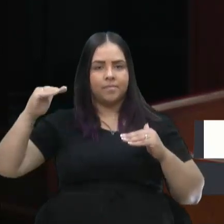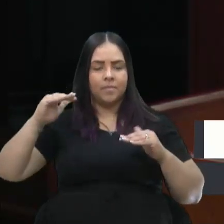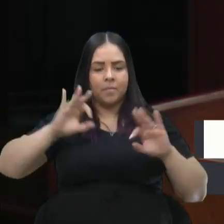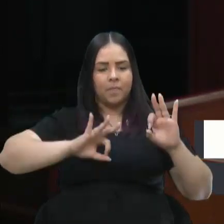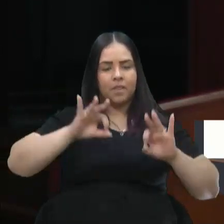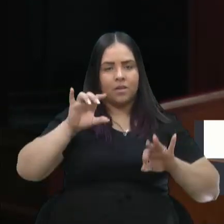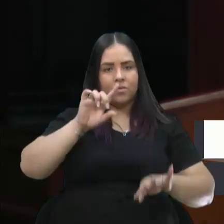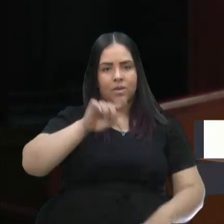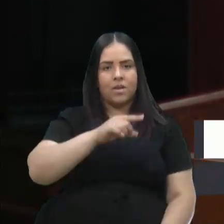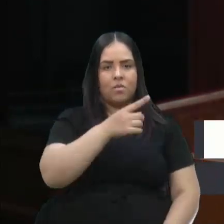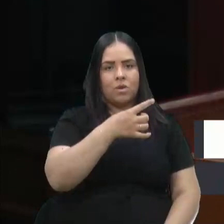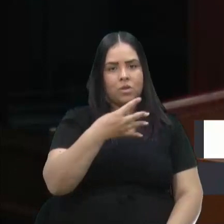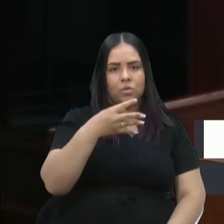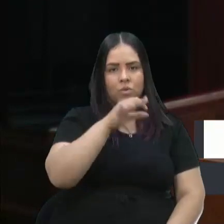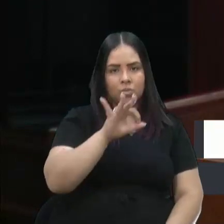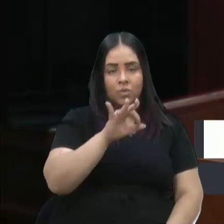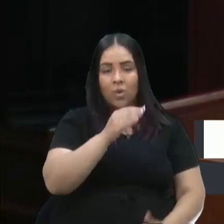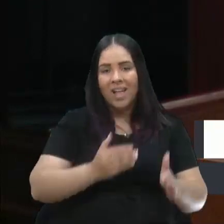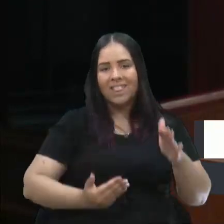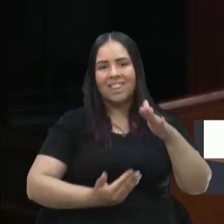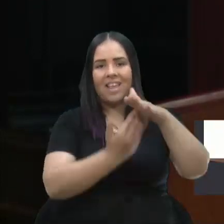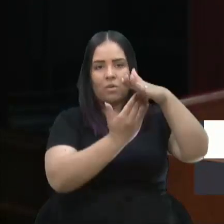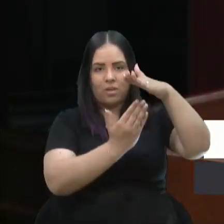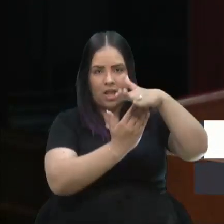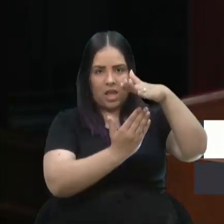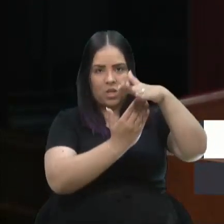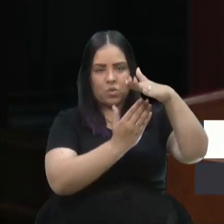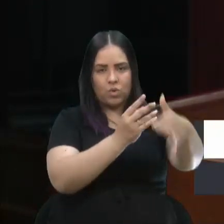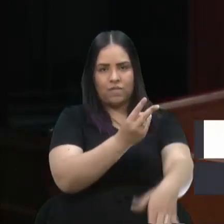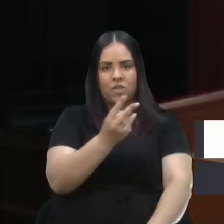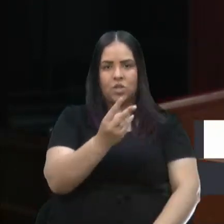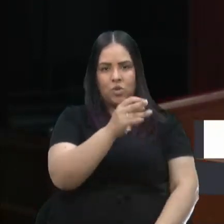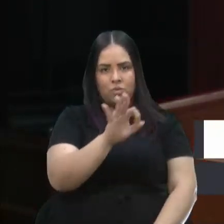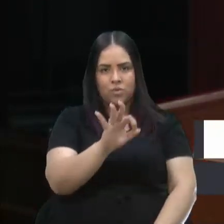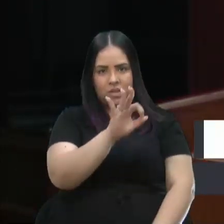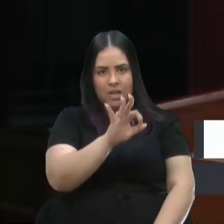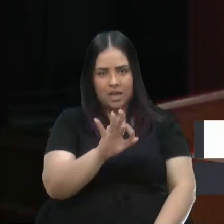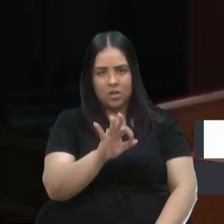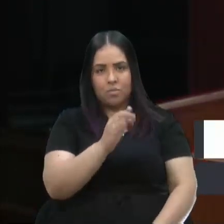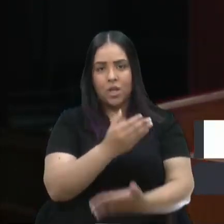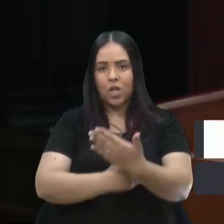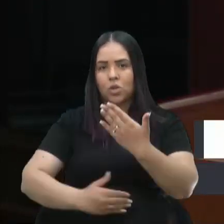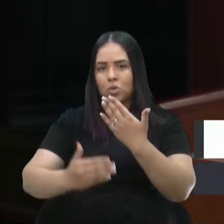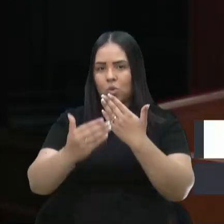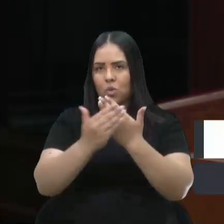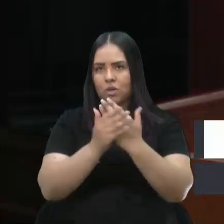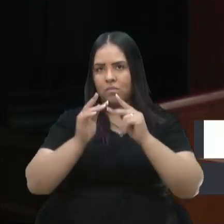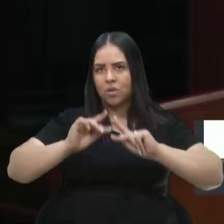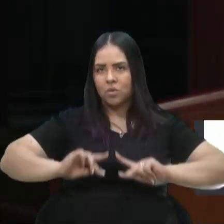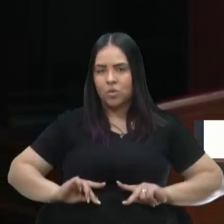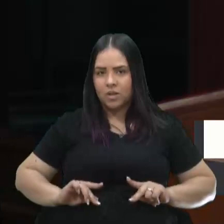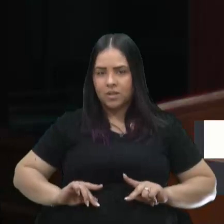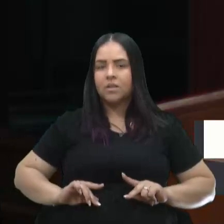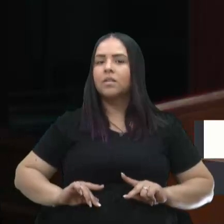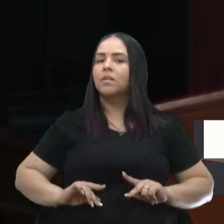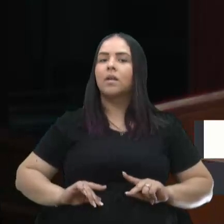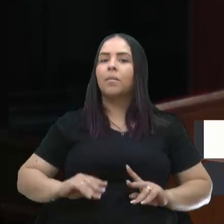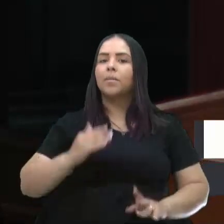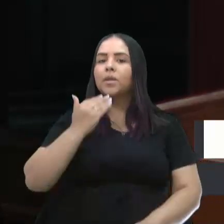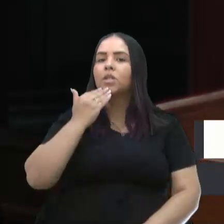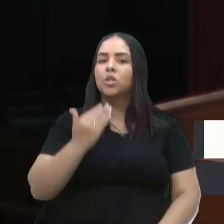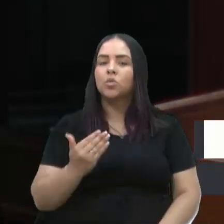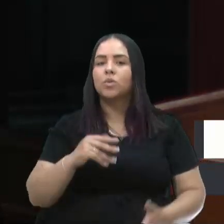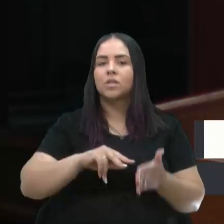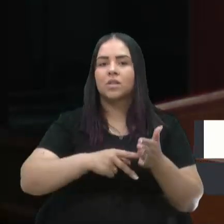previa 14% até o teto e 22% de alíquota para todos os demais. A pedido do sindicato,